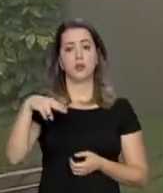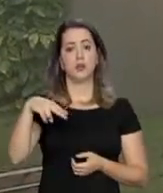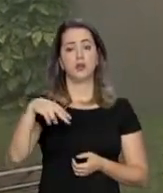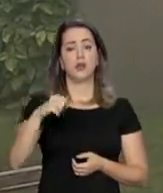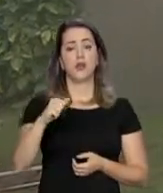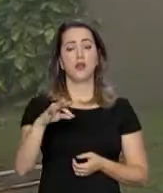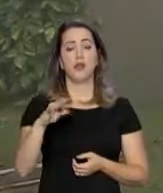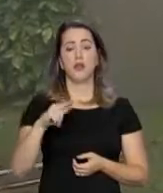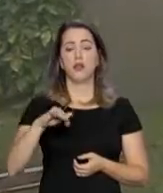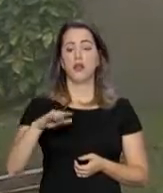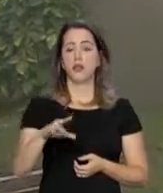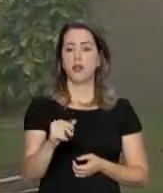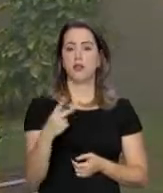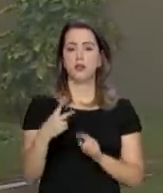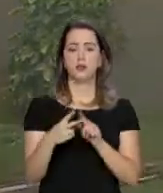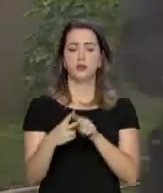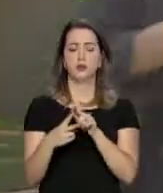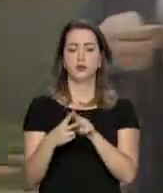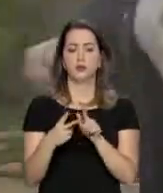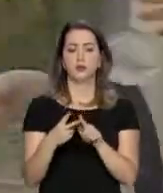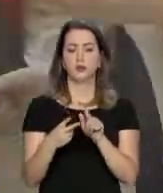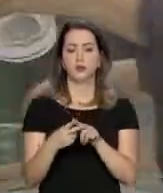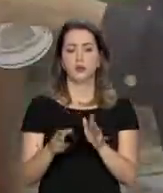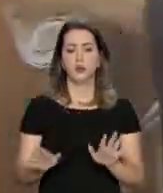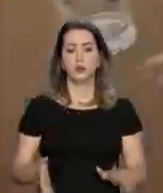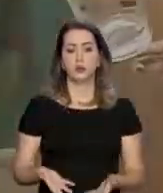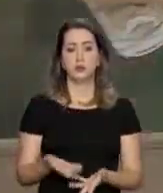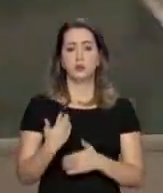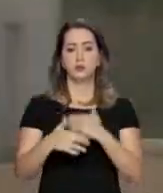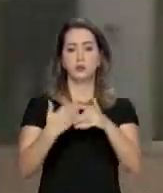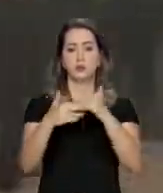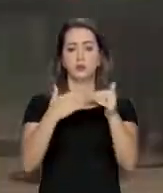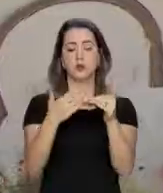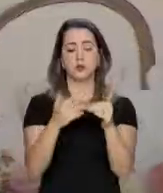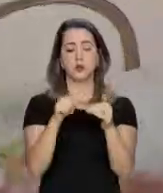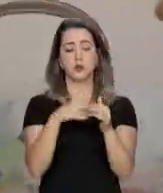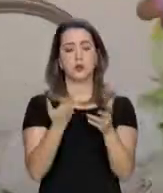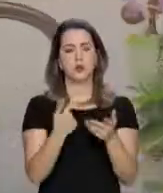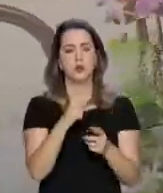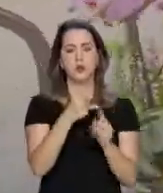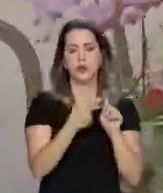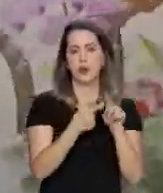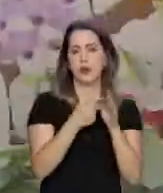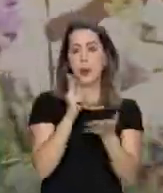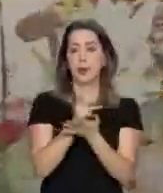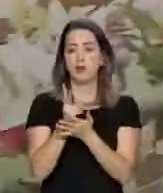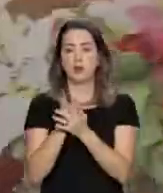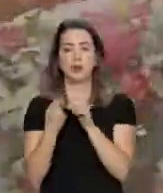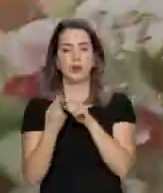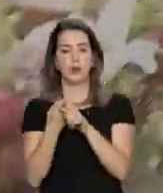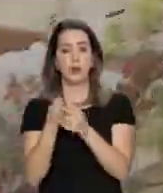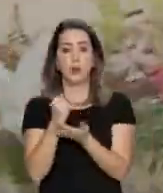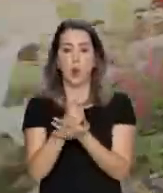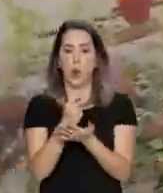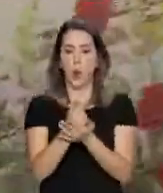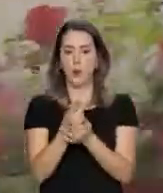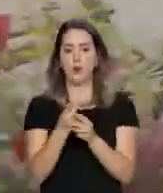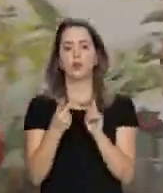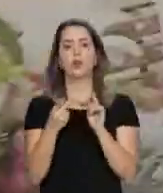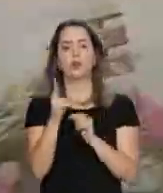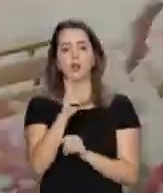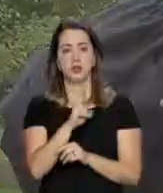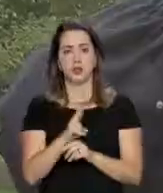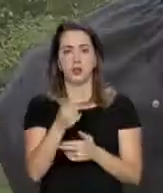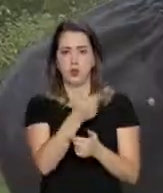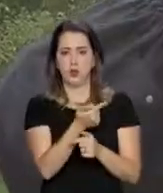pontas indicadas pelo fmi como motores do crescimento do brasil ela é ao mesmo tempo consumidora dos produtos de